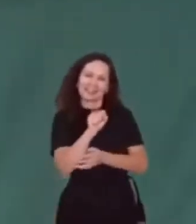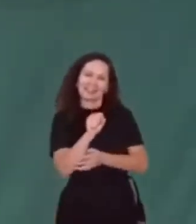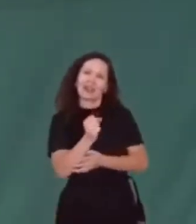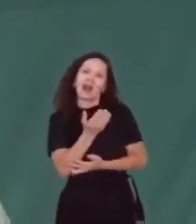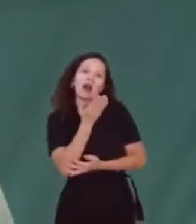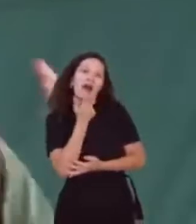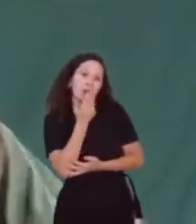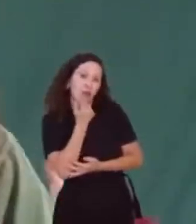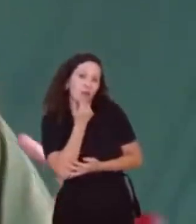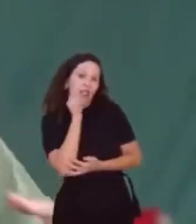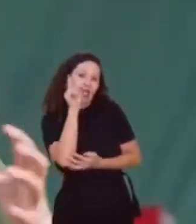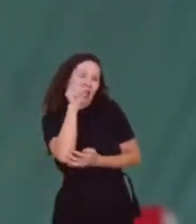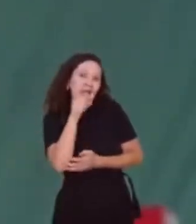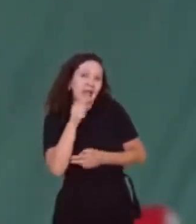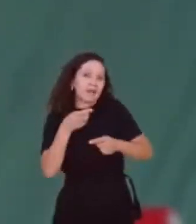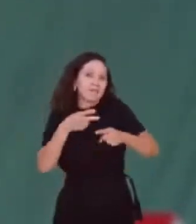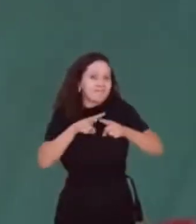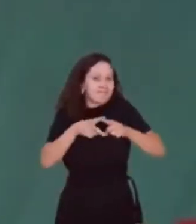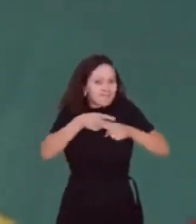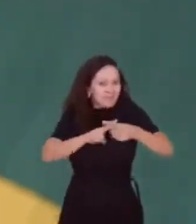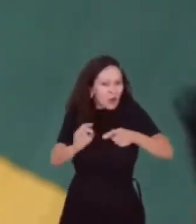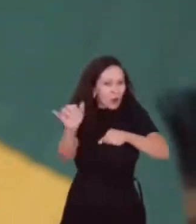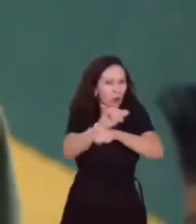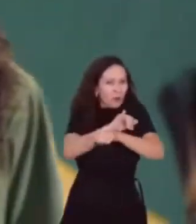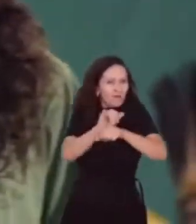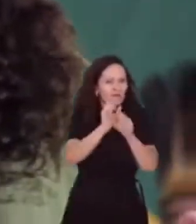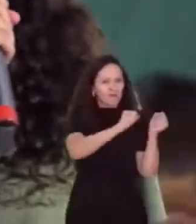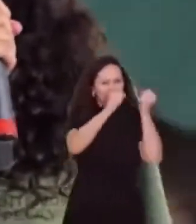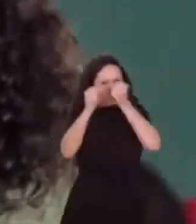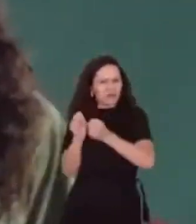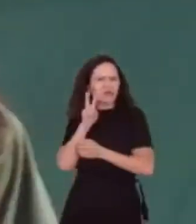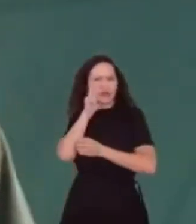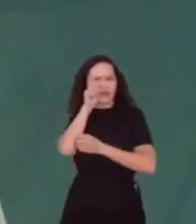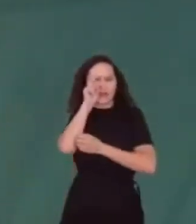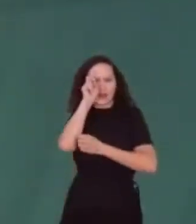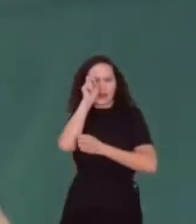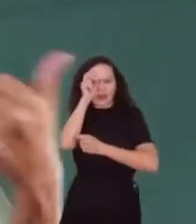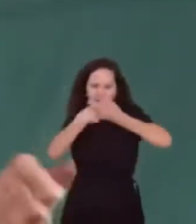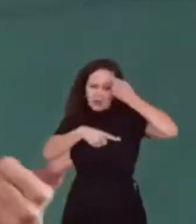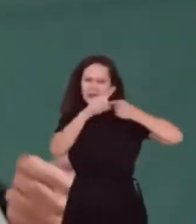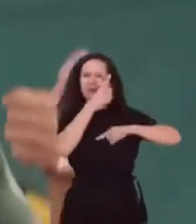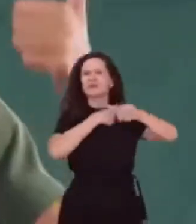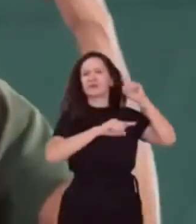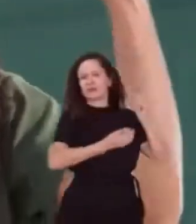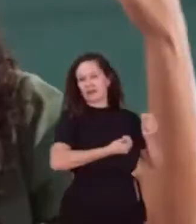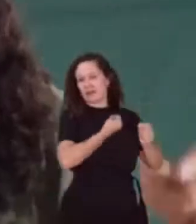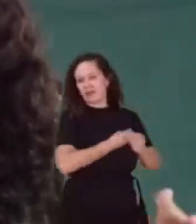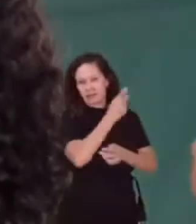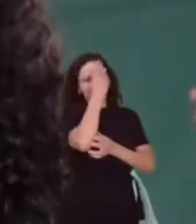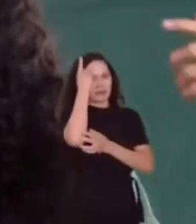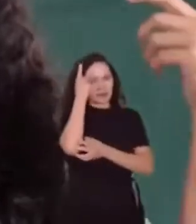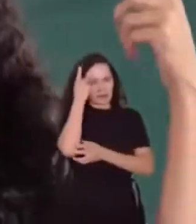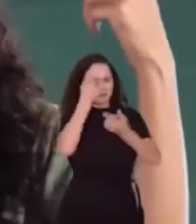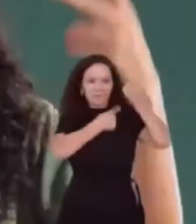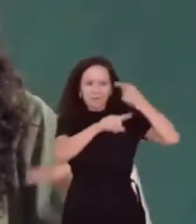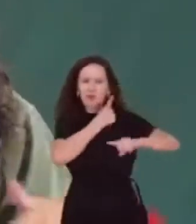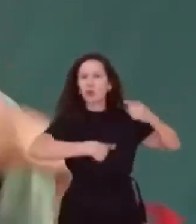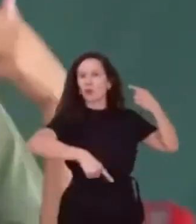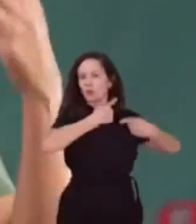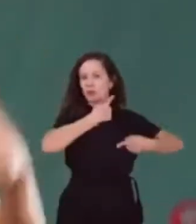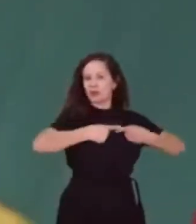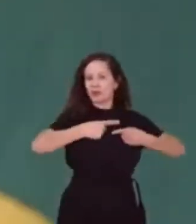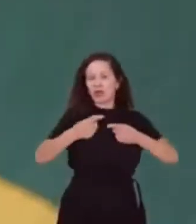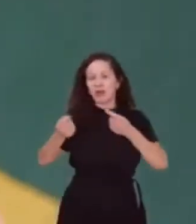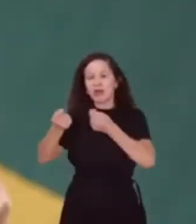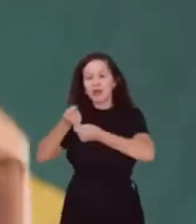ferramenta muito poderosa de transformação. Né, transformação política, econômica,